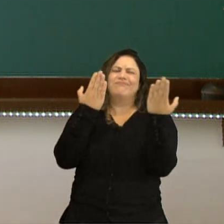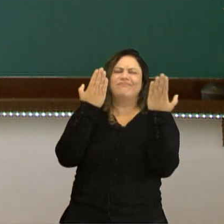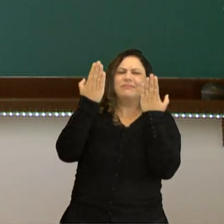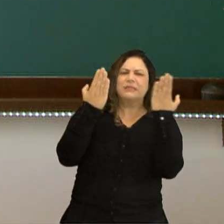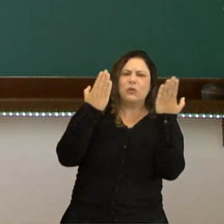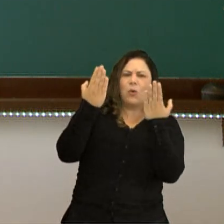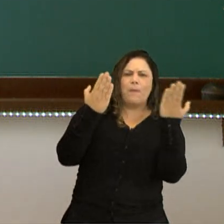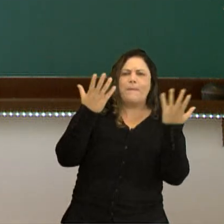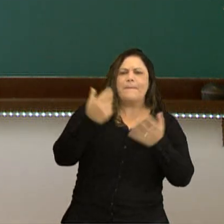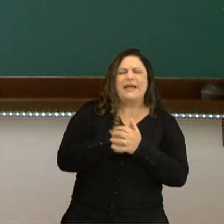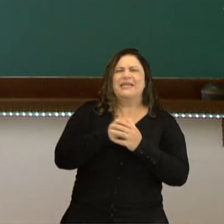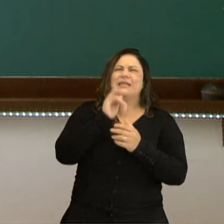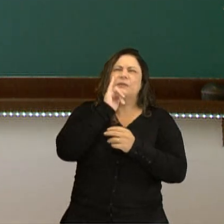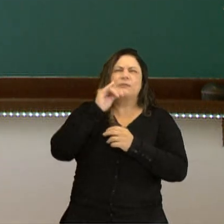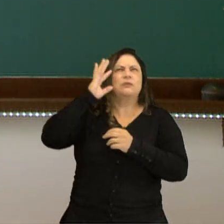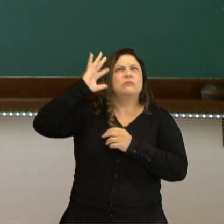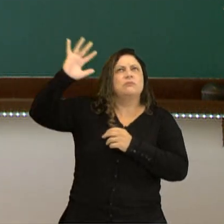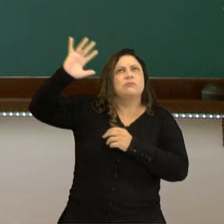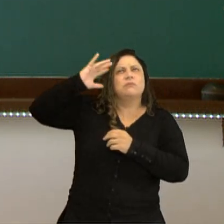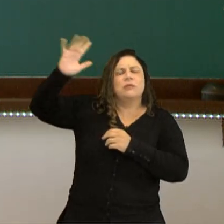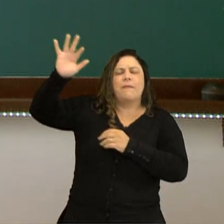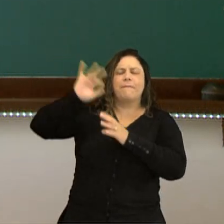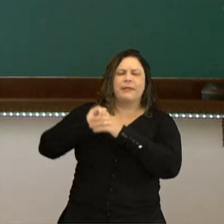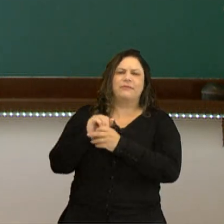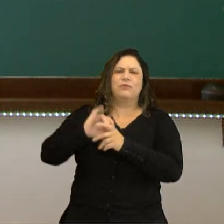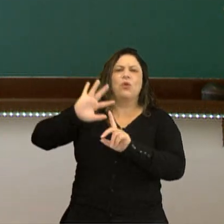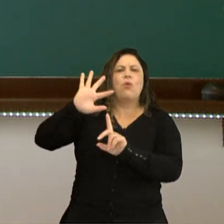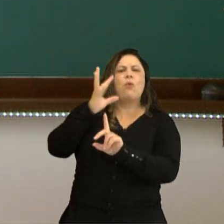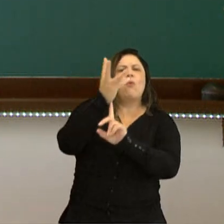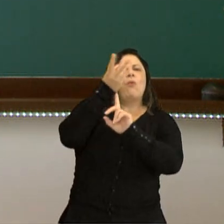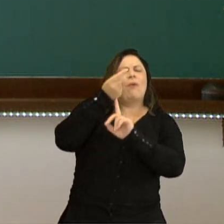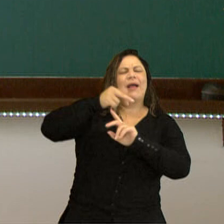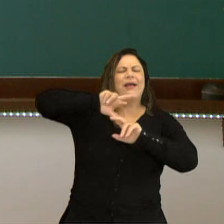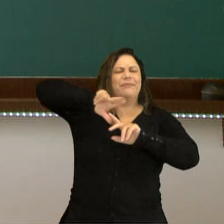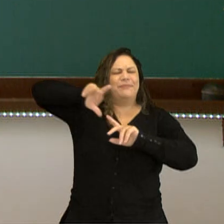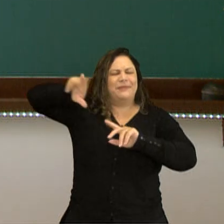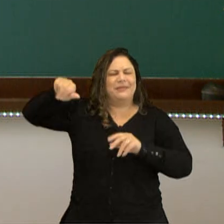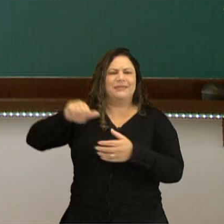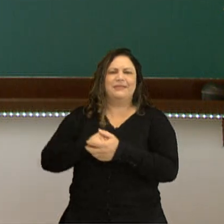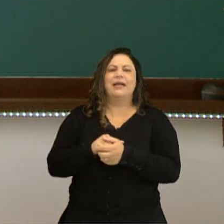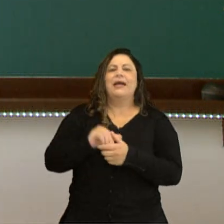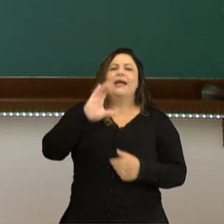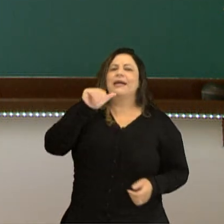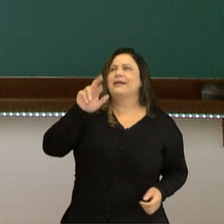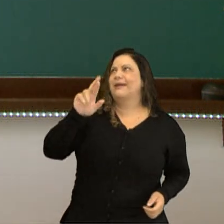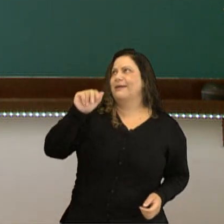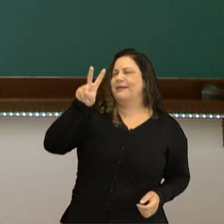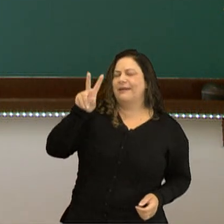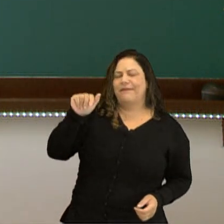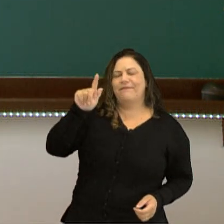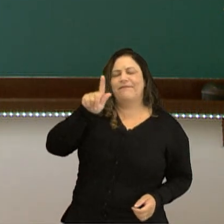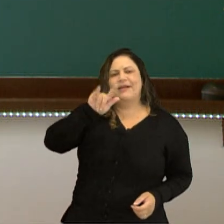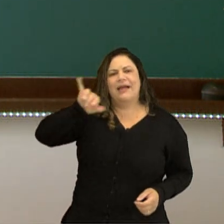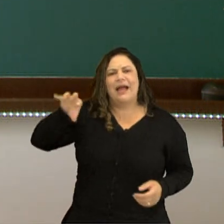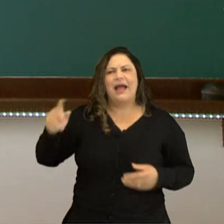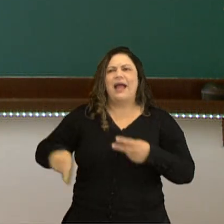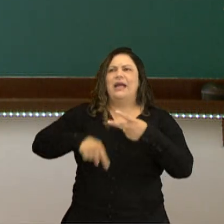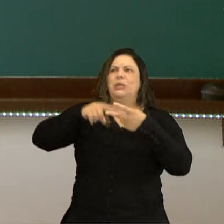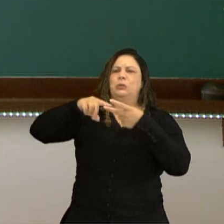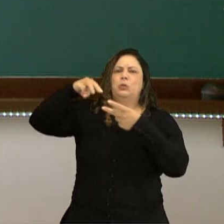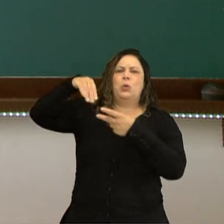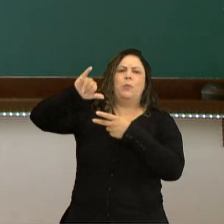um Da Vinci, a um Michelangelo, a um Caravaggio, mas pense bem, no